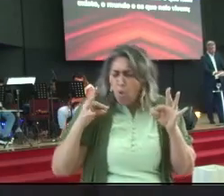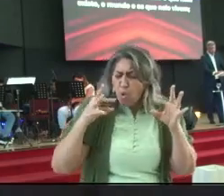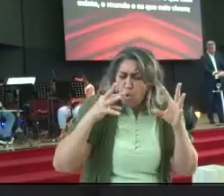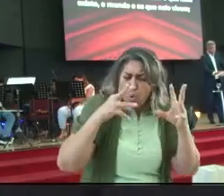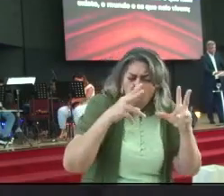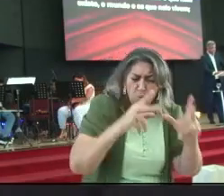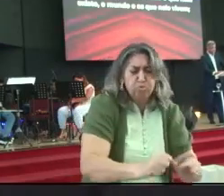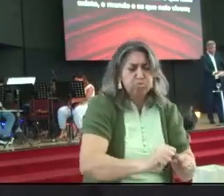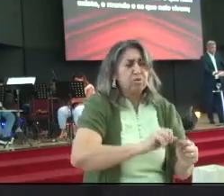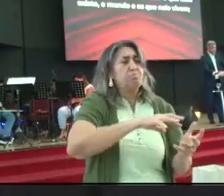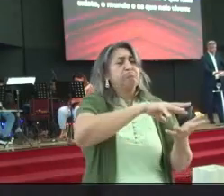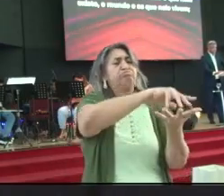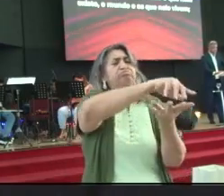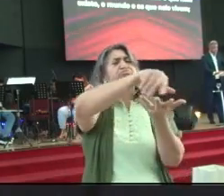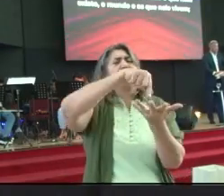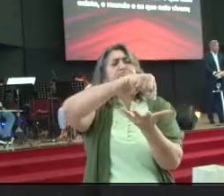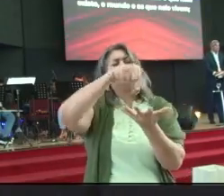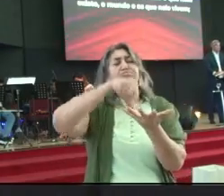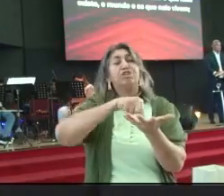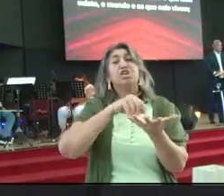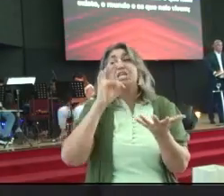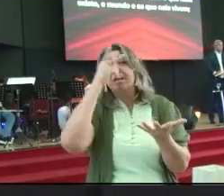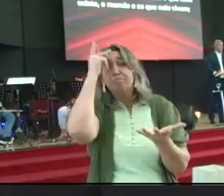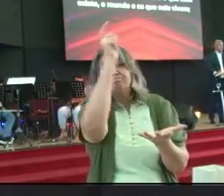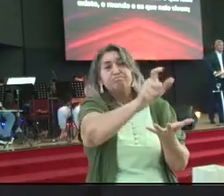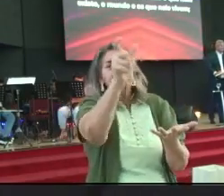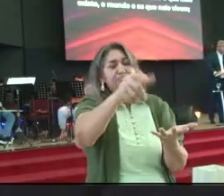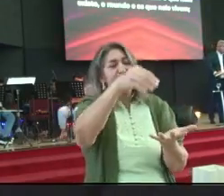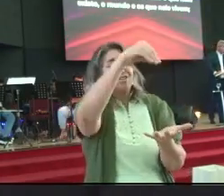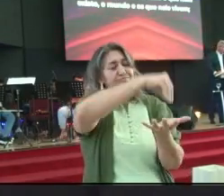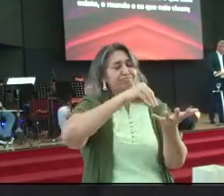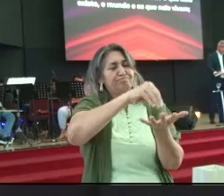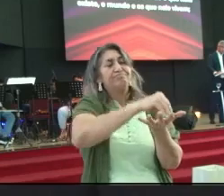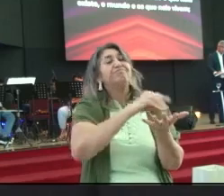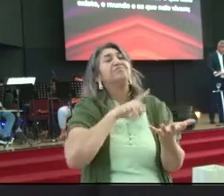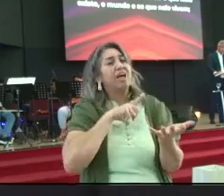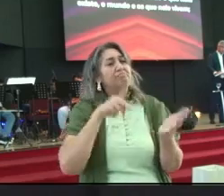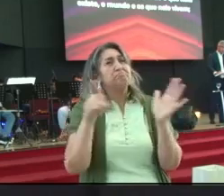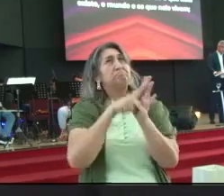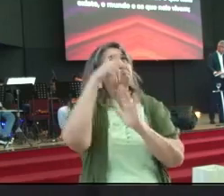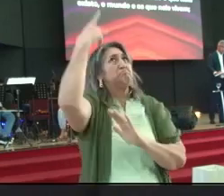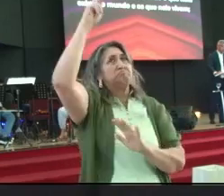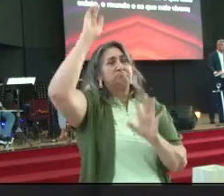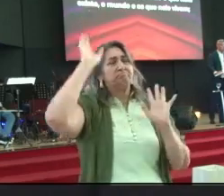mundo e aqueles que nele habitam.